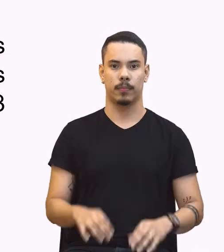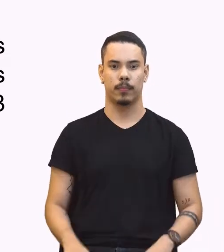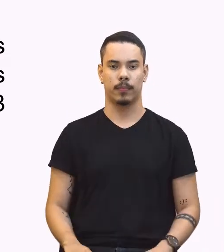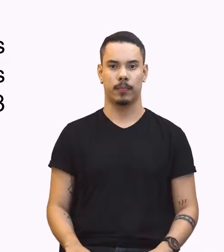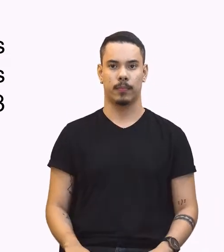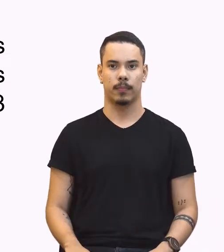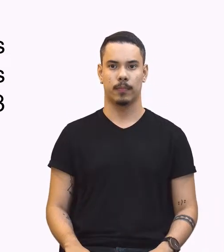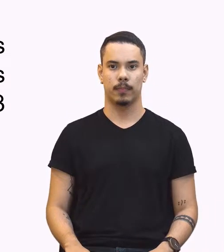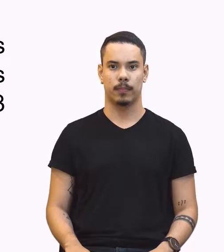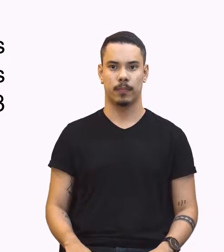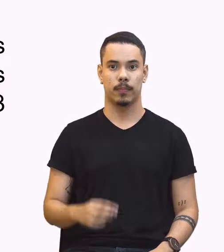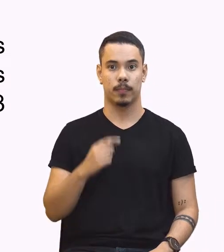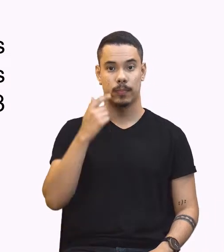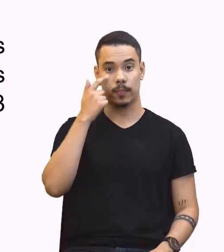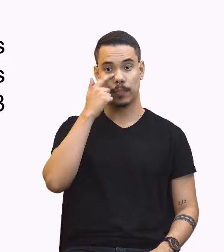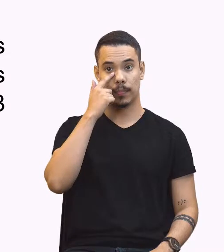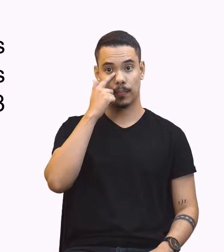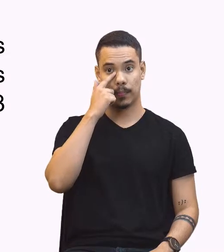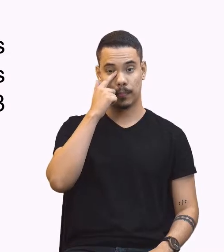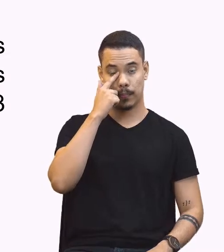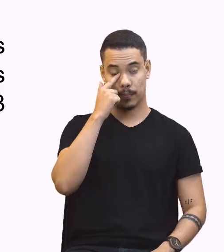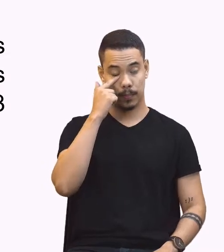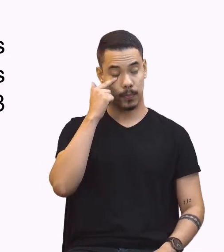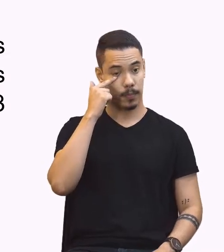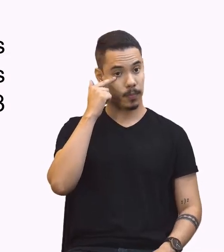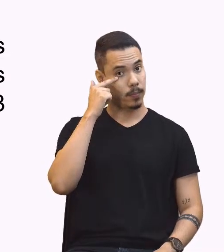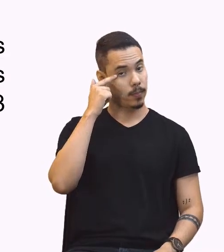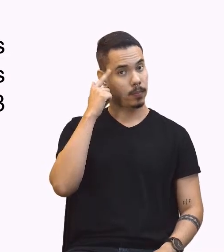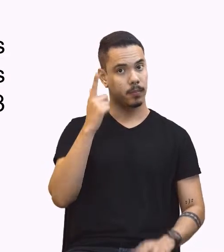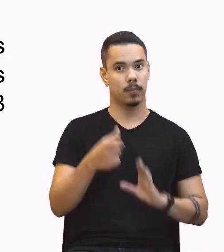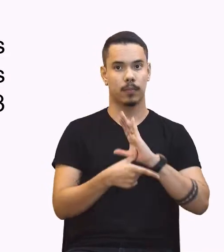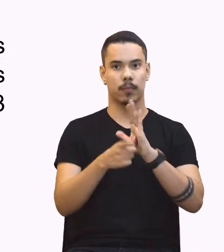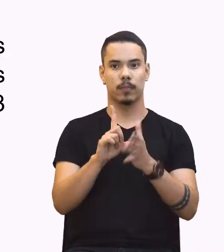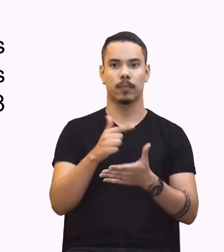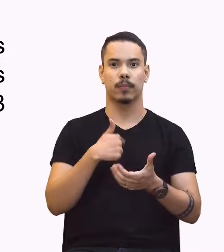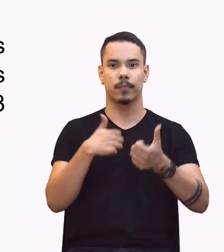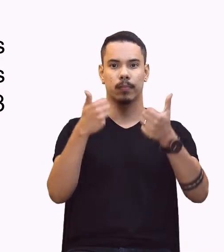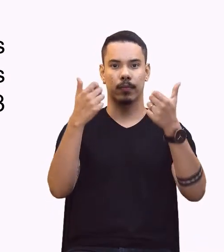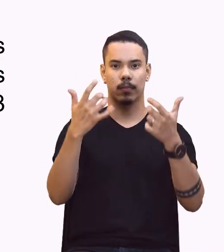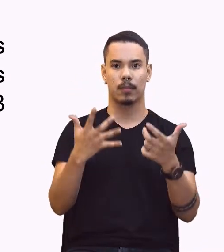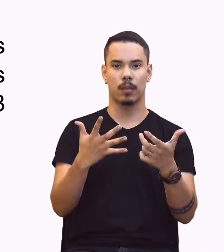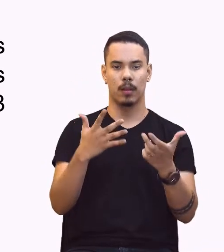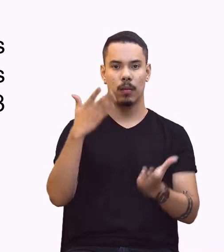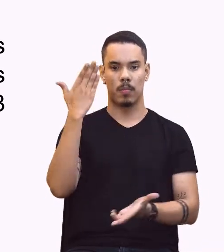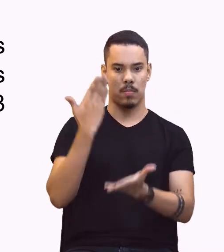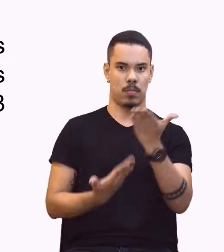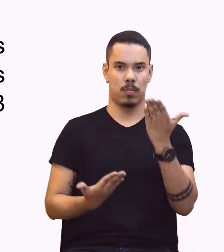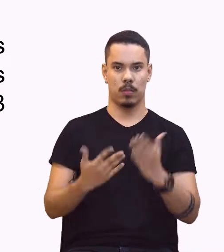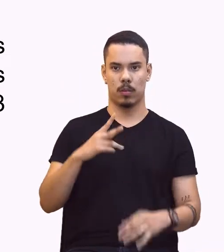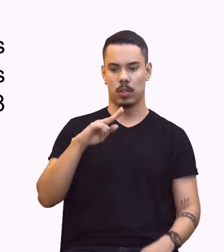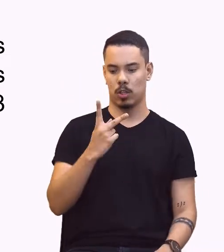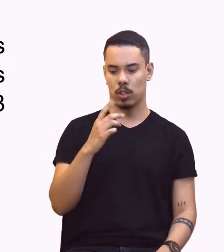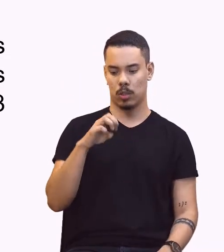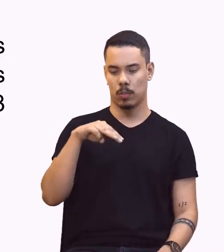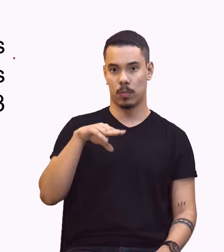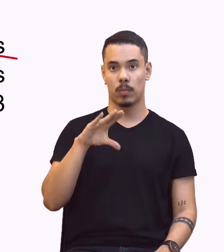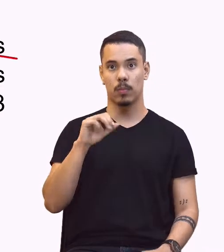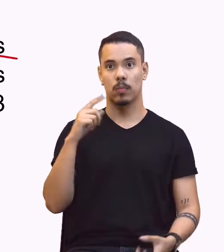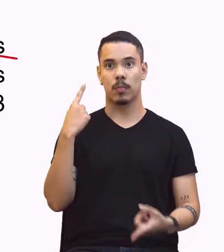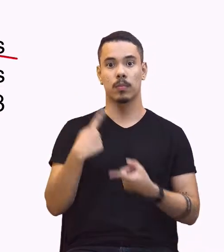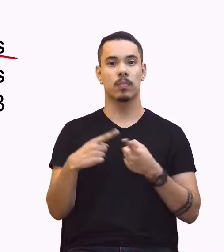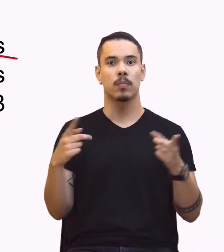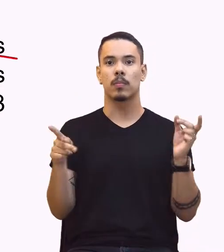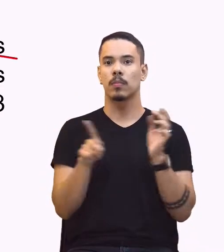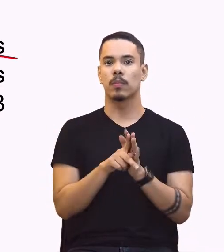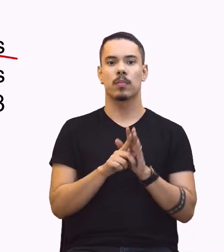E como eu falei para vocês que Atenas tinha perdido a sua hegemonia, isso se deve, em grande parte,